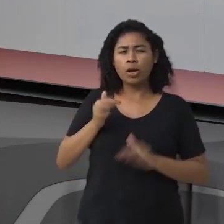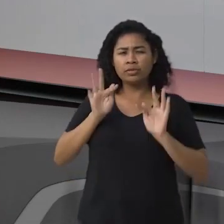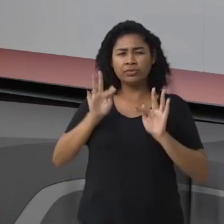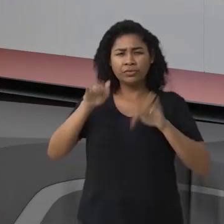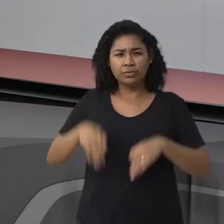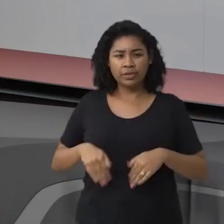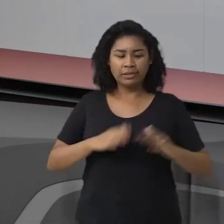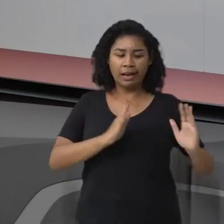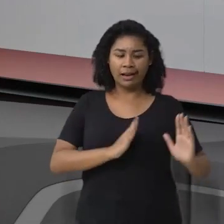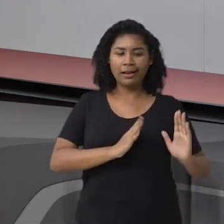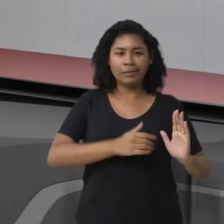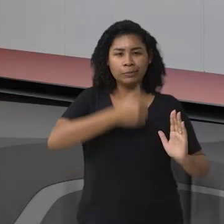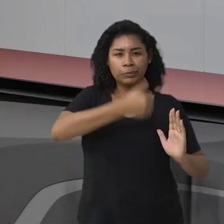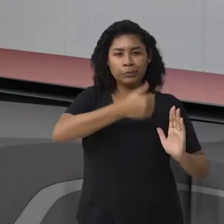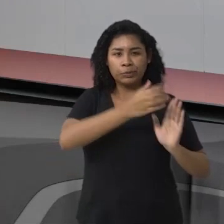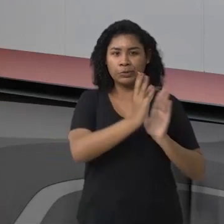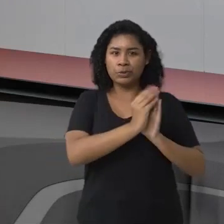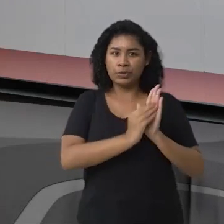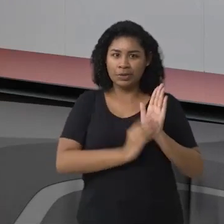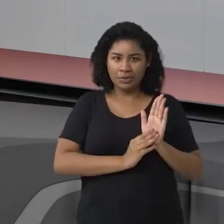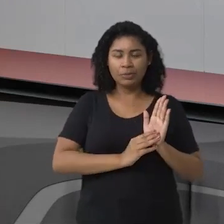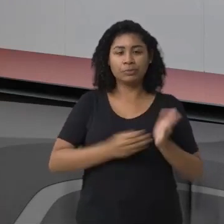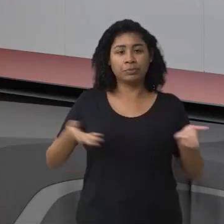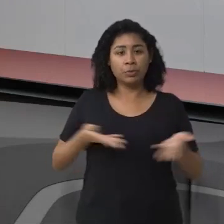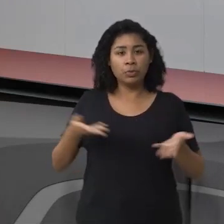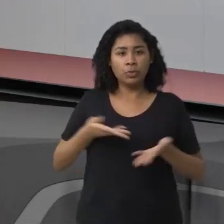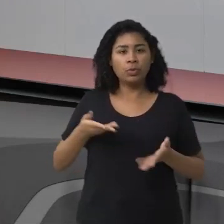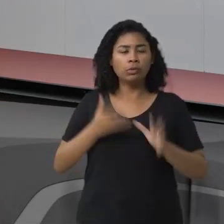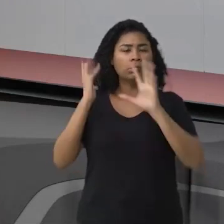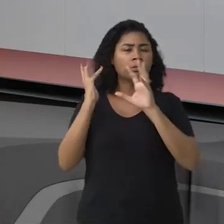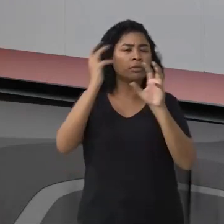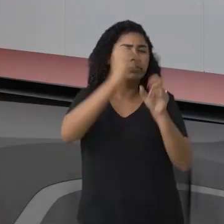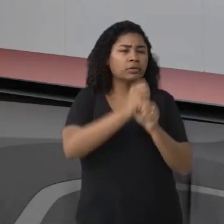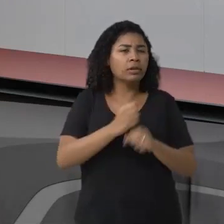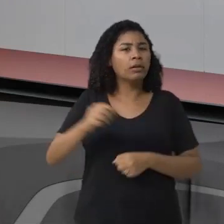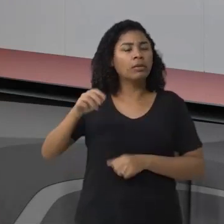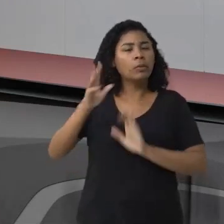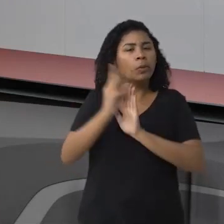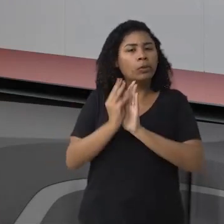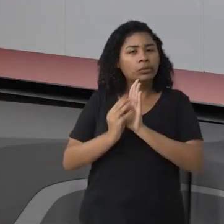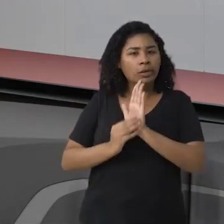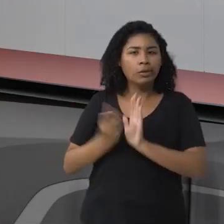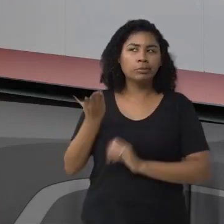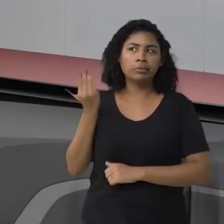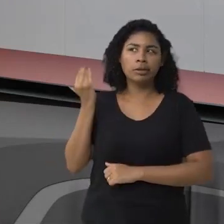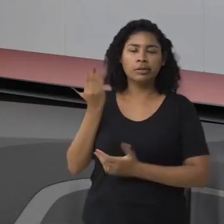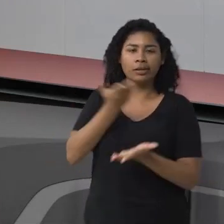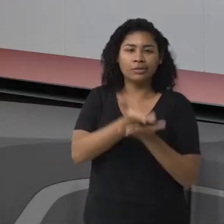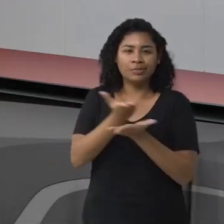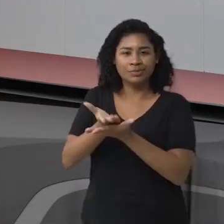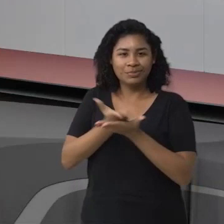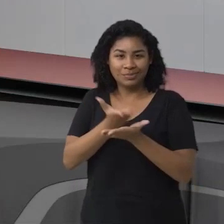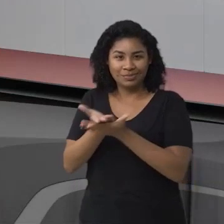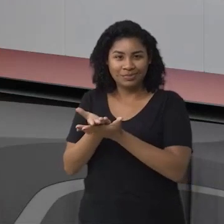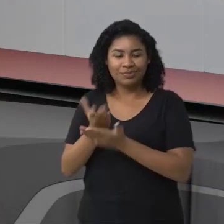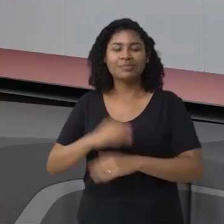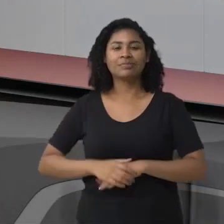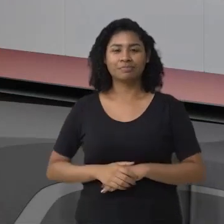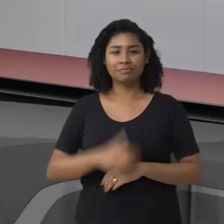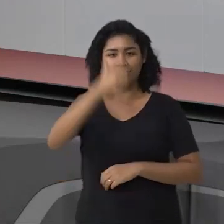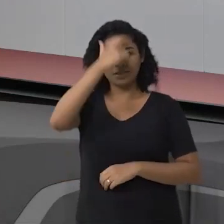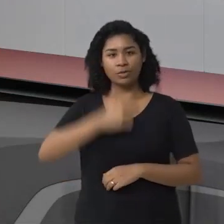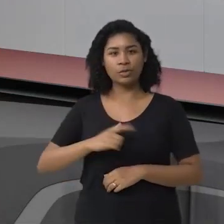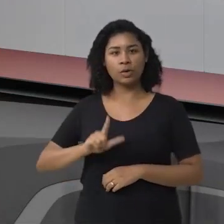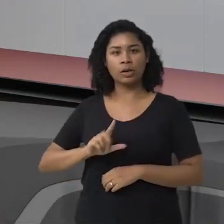unidade 1, onde nós iremos relembrar alguns assuntos que nós estudamos durante esta unidade. Eu sou a